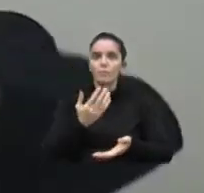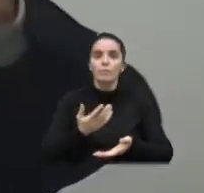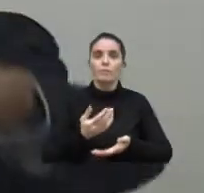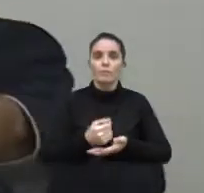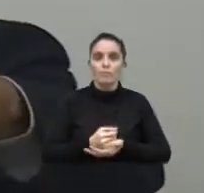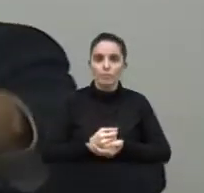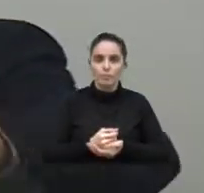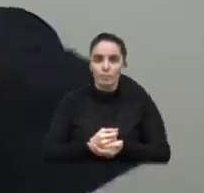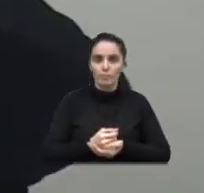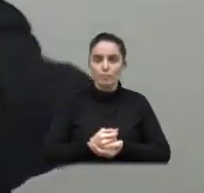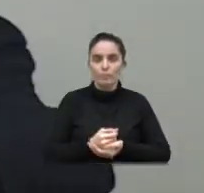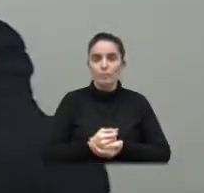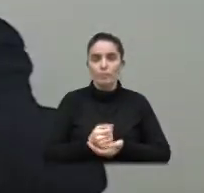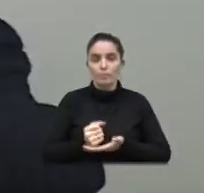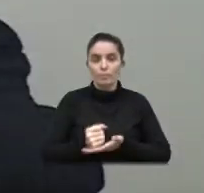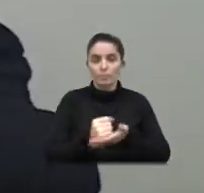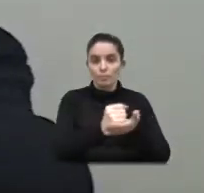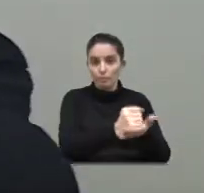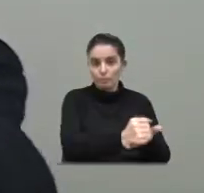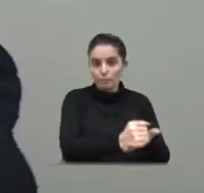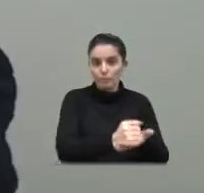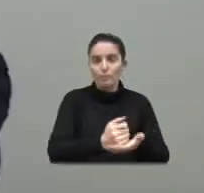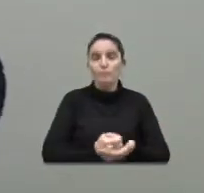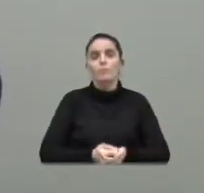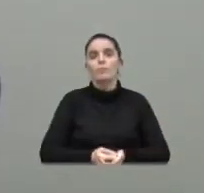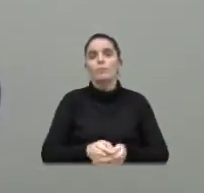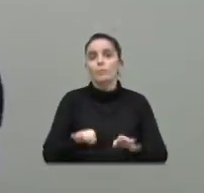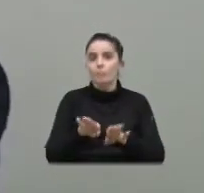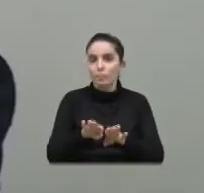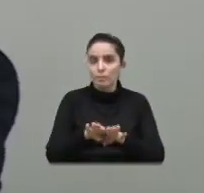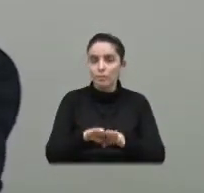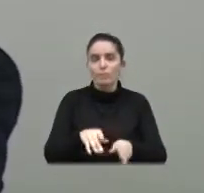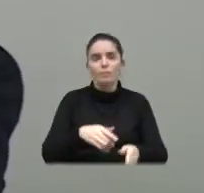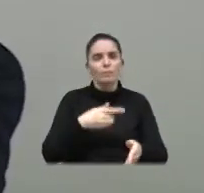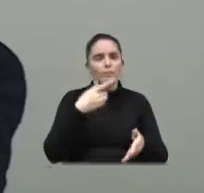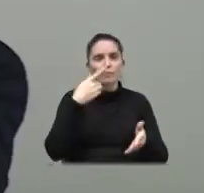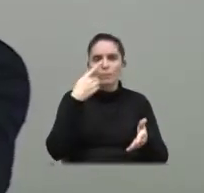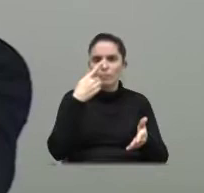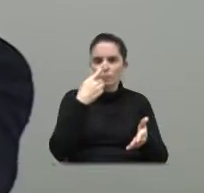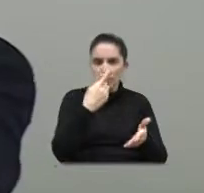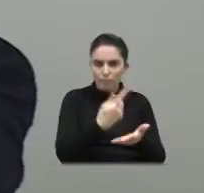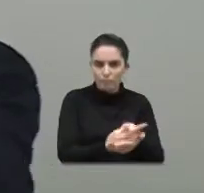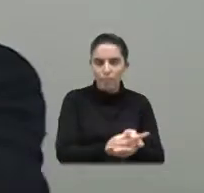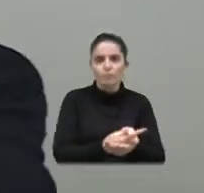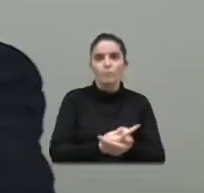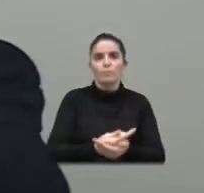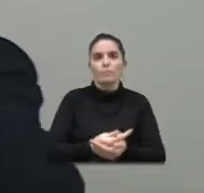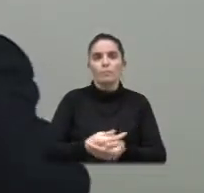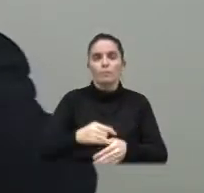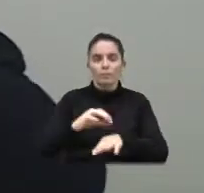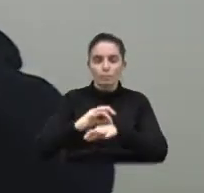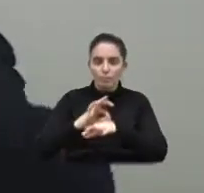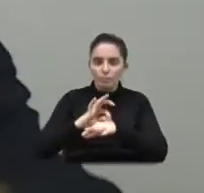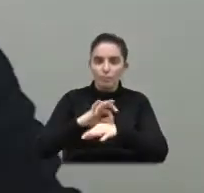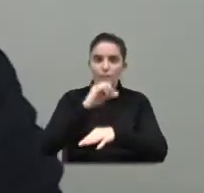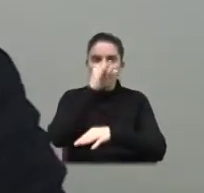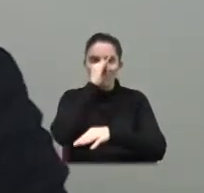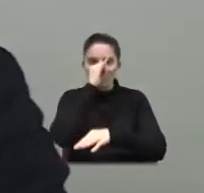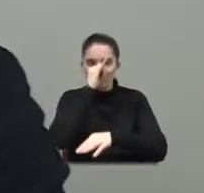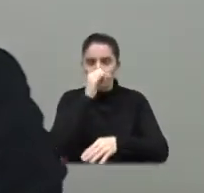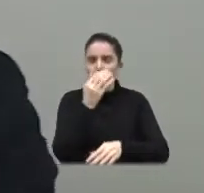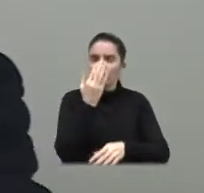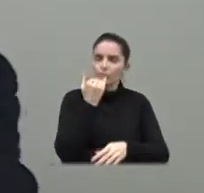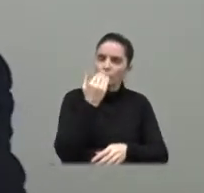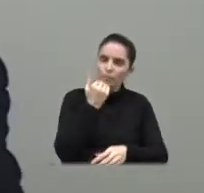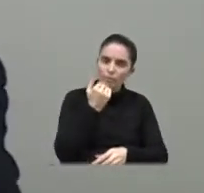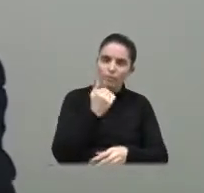trabalhar e levar, acaba comprando, né, Mir? Na feijoada, nos almoços, nos jantares,